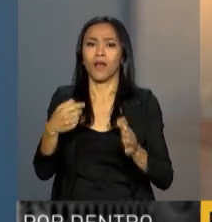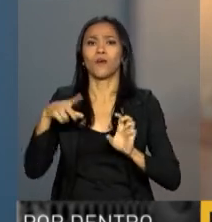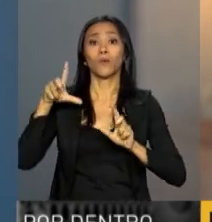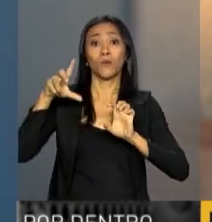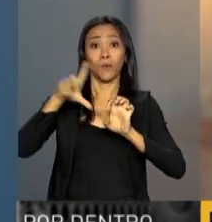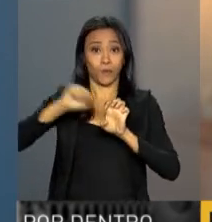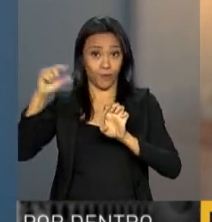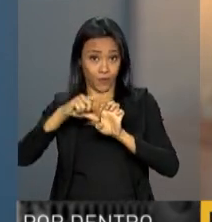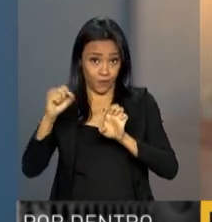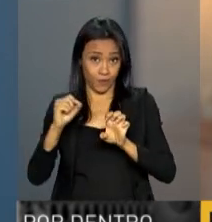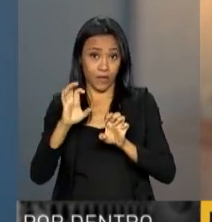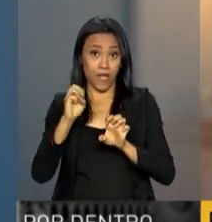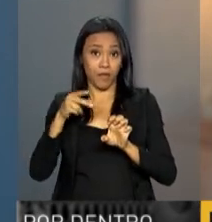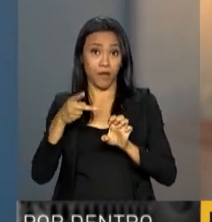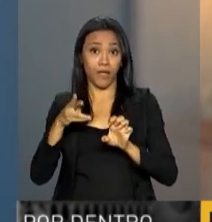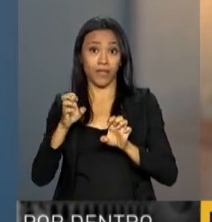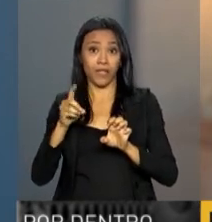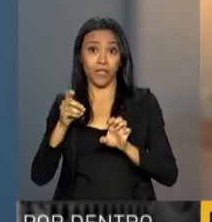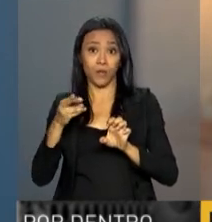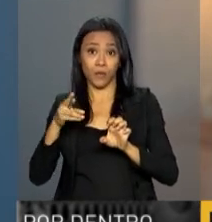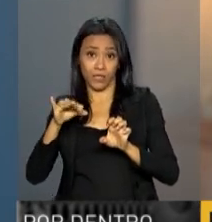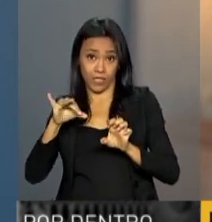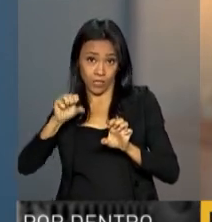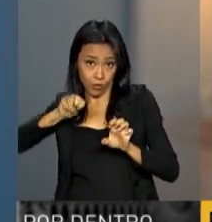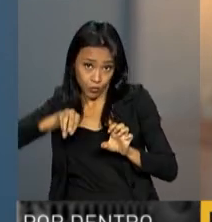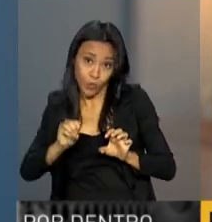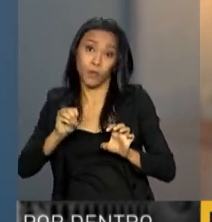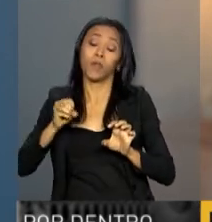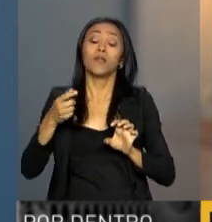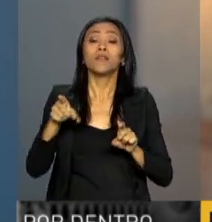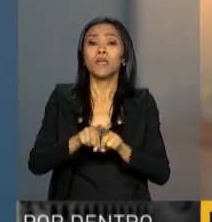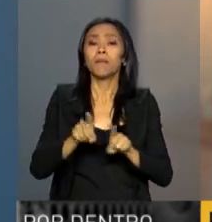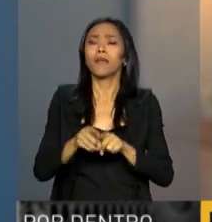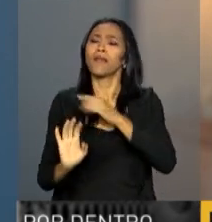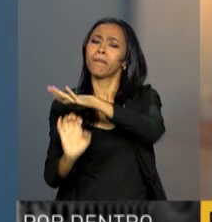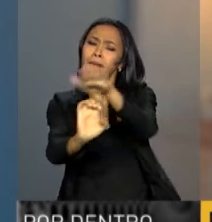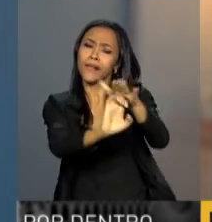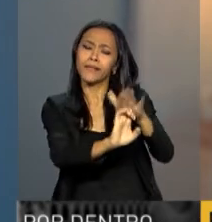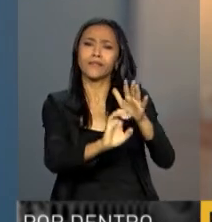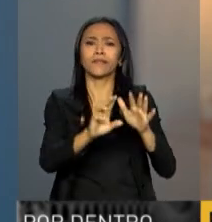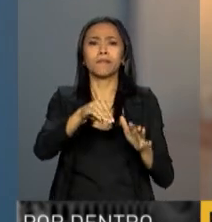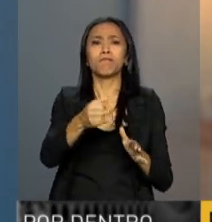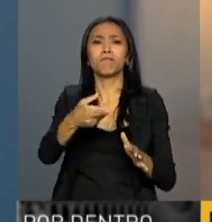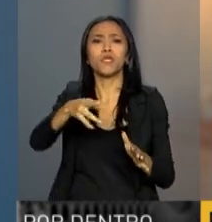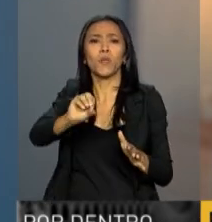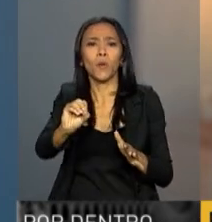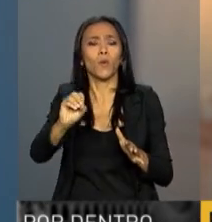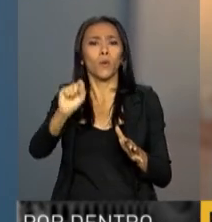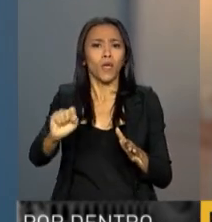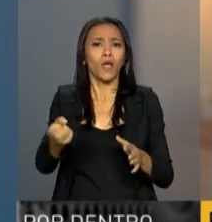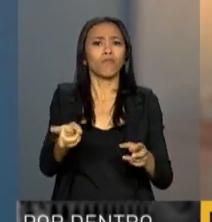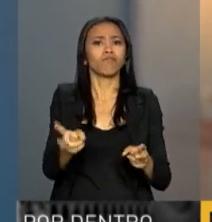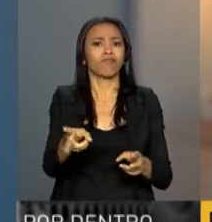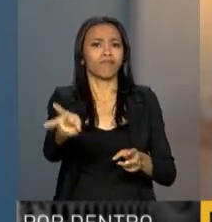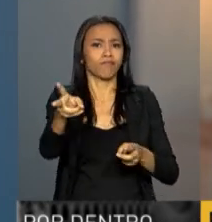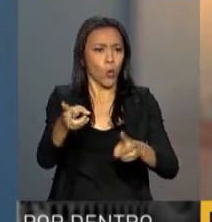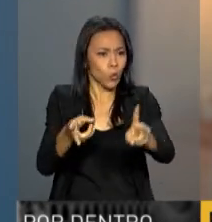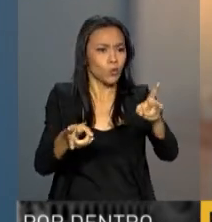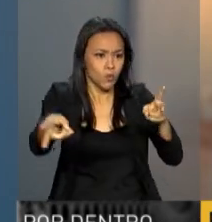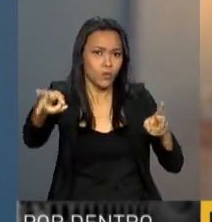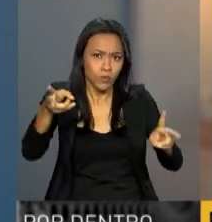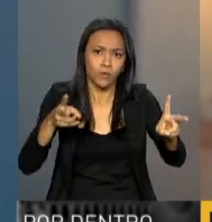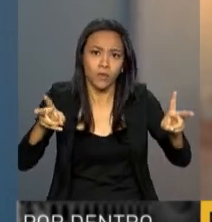e dar garantias principalmente a pequenas e micro empresas uma condição de sustentabilidade e